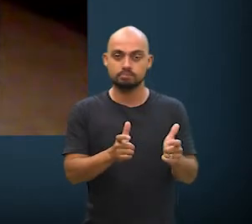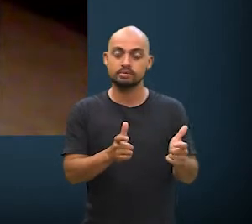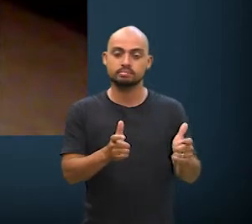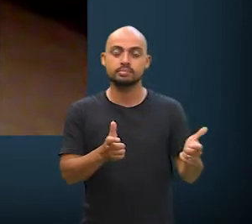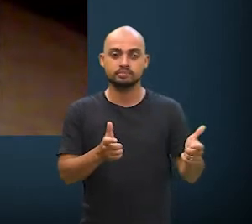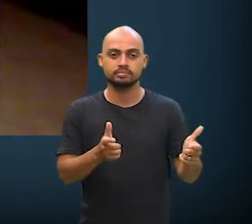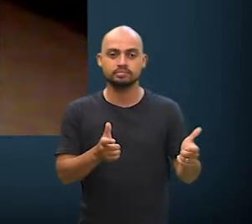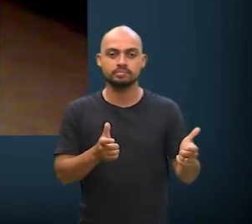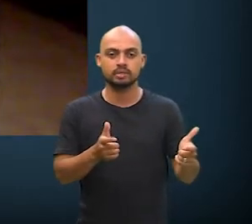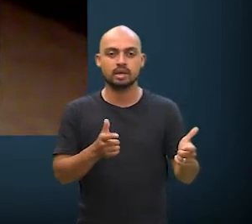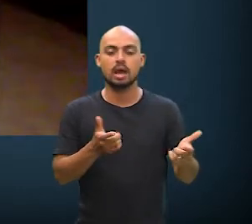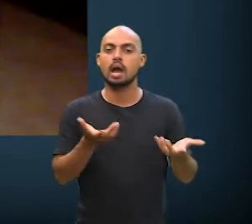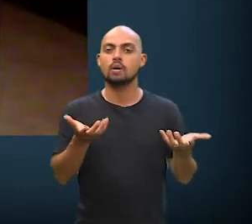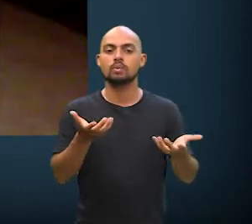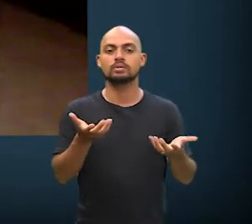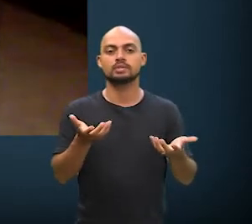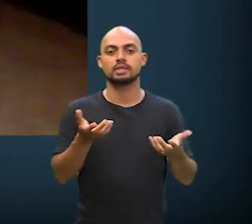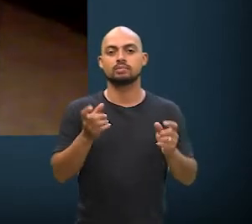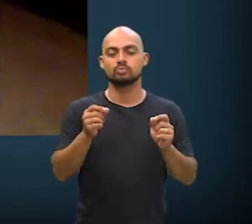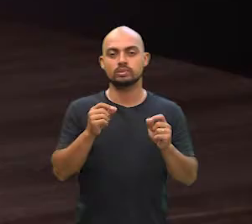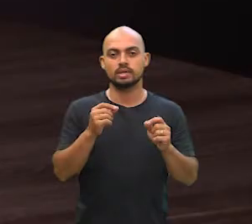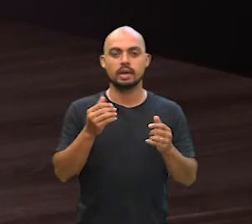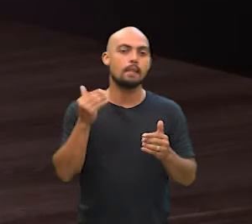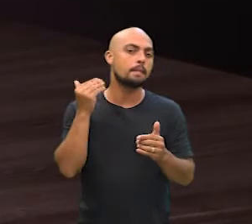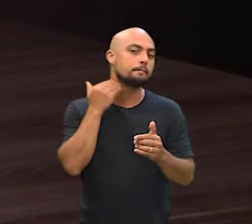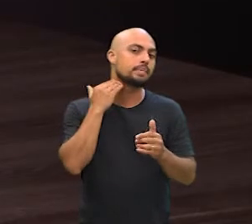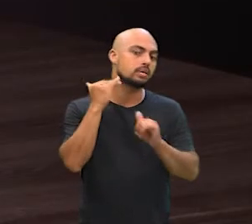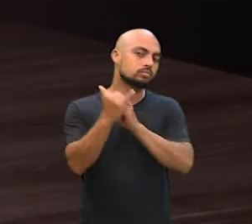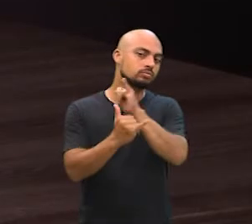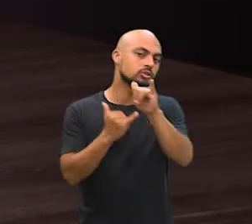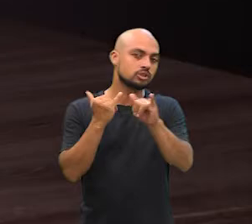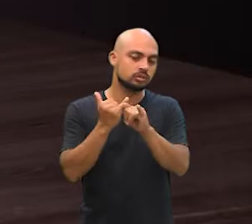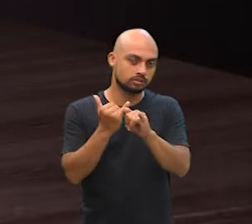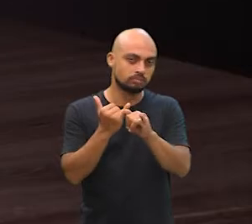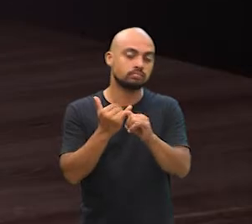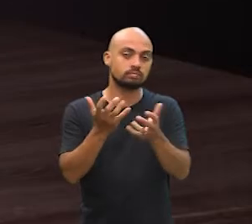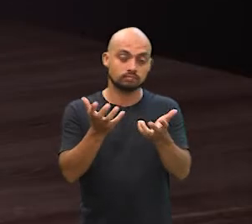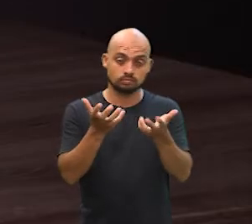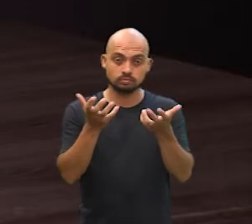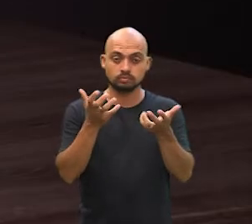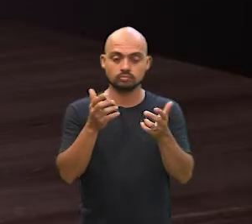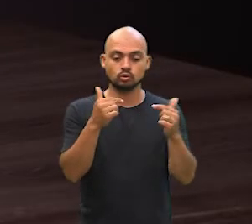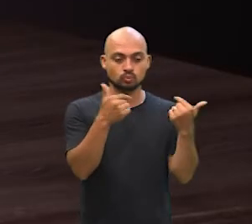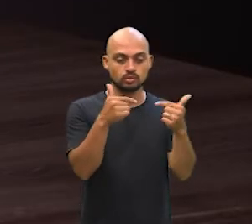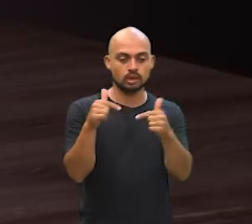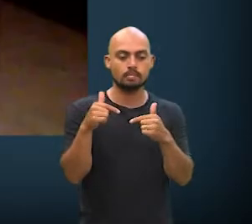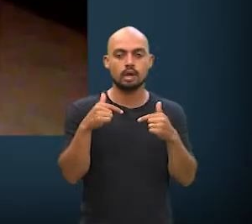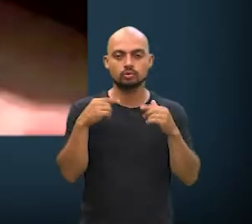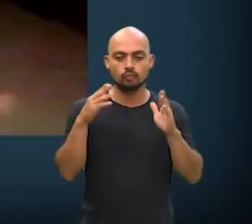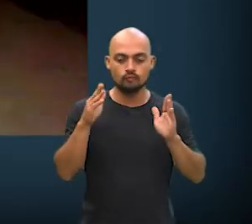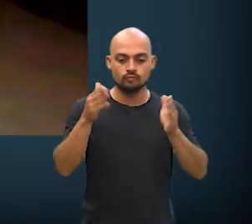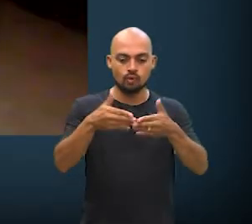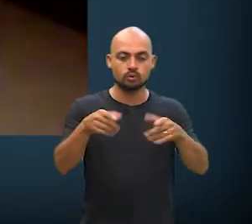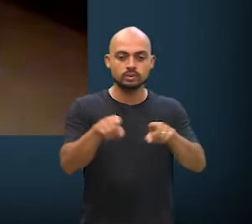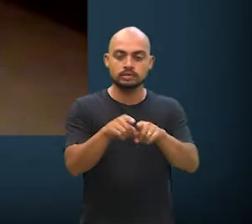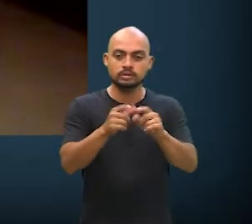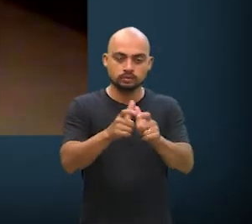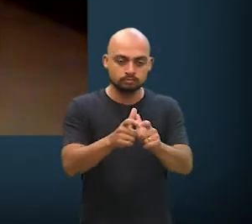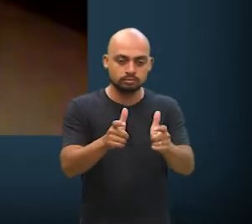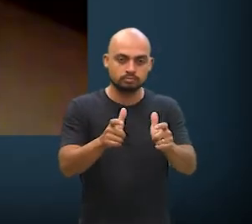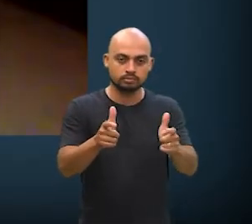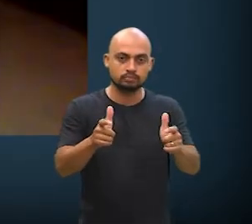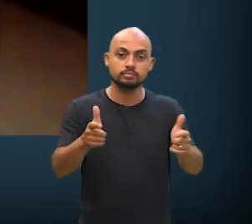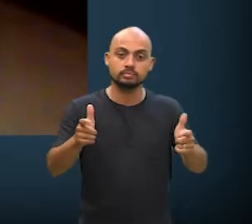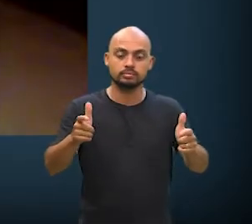aí estamos querendo se tornar um banco digital, todo um trabalho que nós estamos fazendo com tudo isso. Expansão de